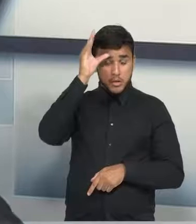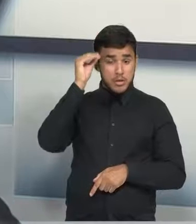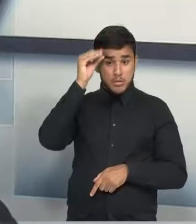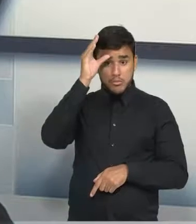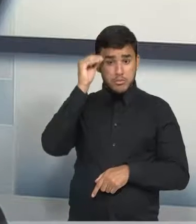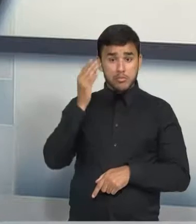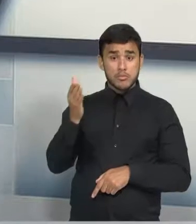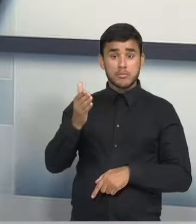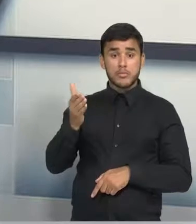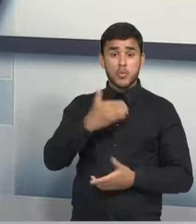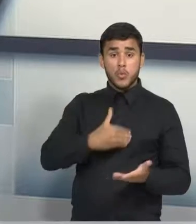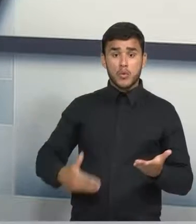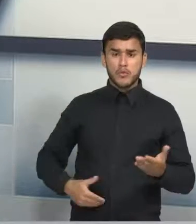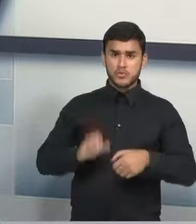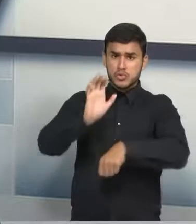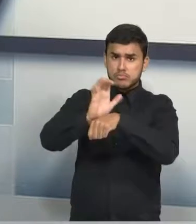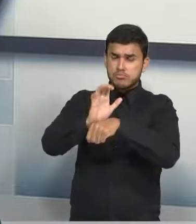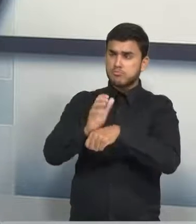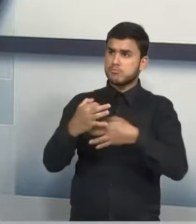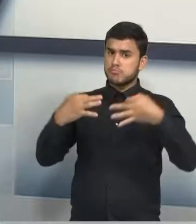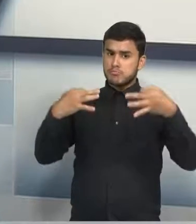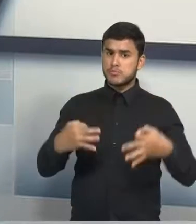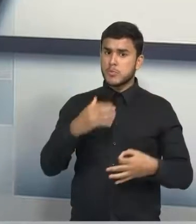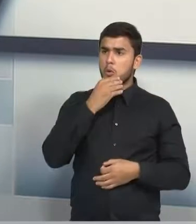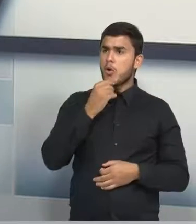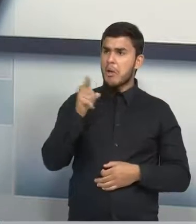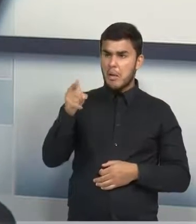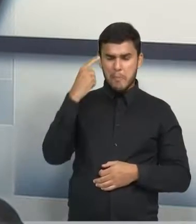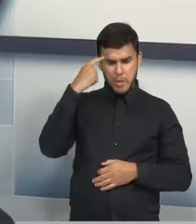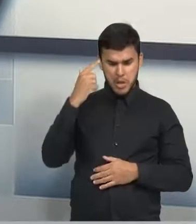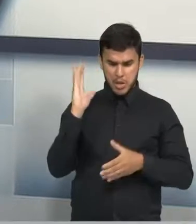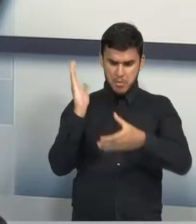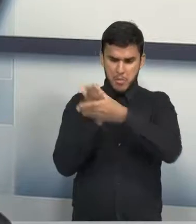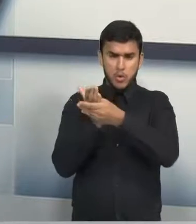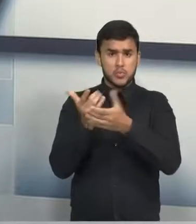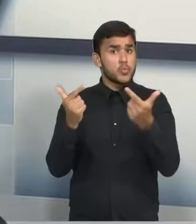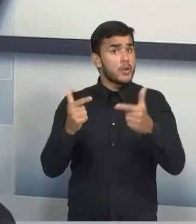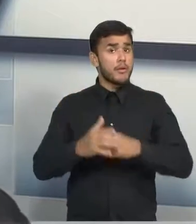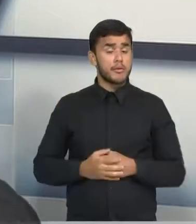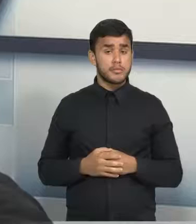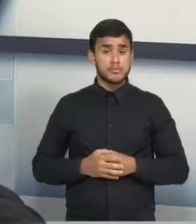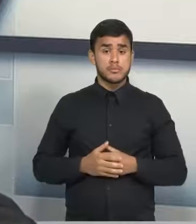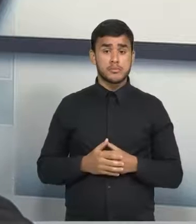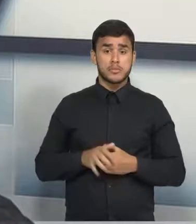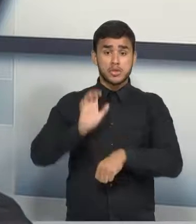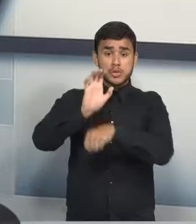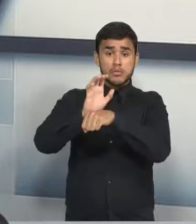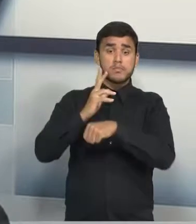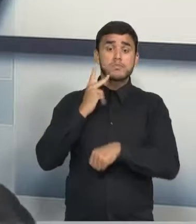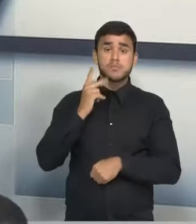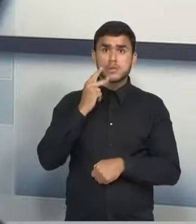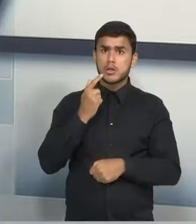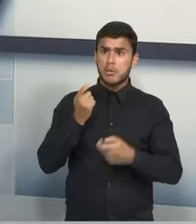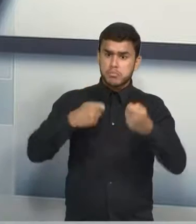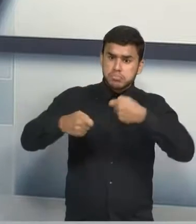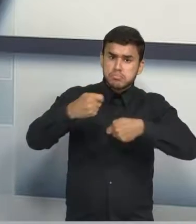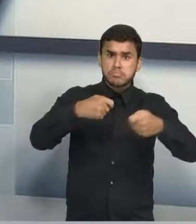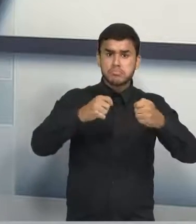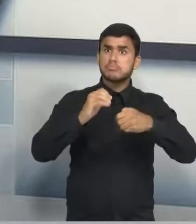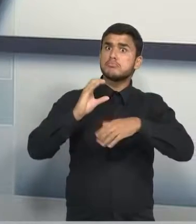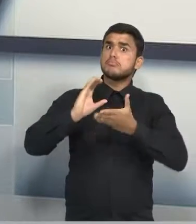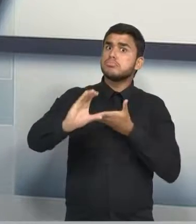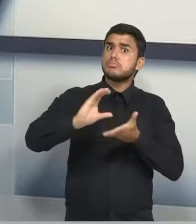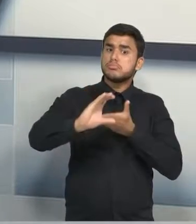exemplo de austeridade, de respeito ao dinheiro público, nunca foi citado em nada, envolvido em nada. Está aí o Ceará com o maior grau de investimento no